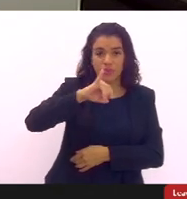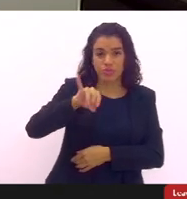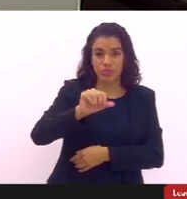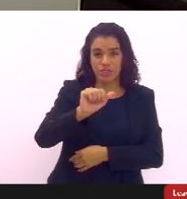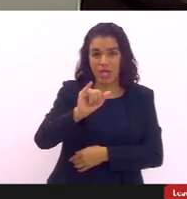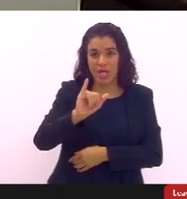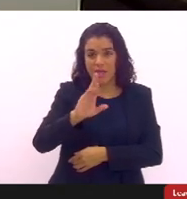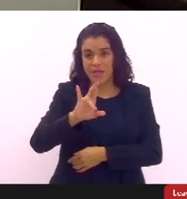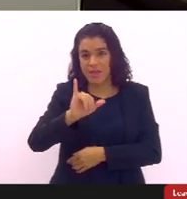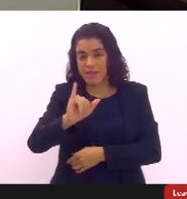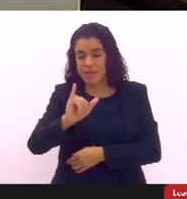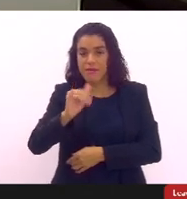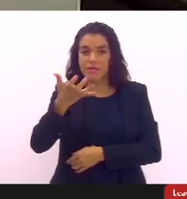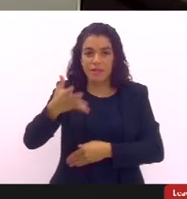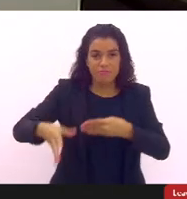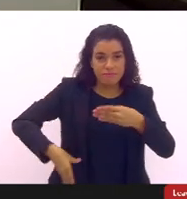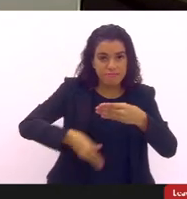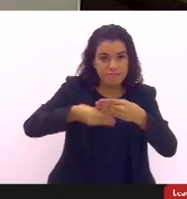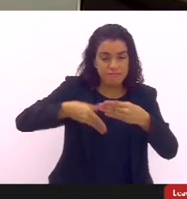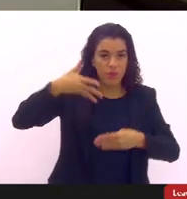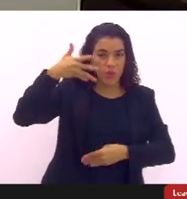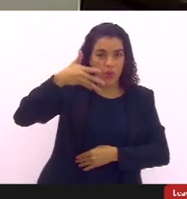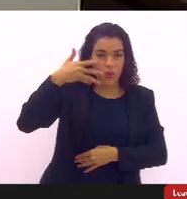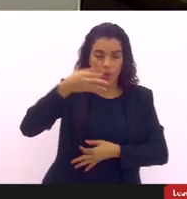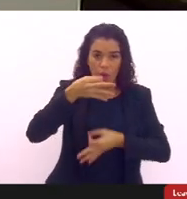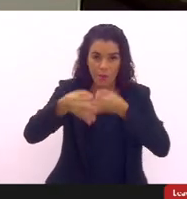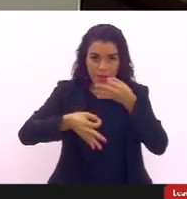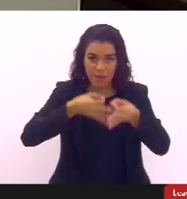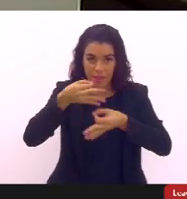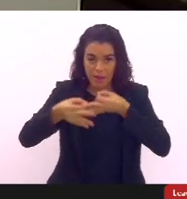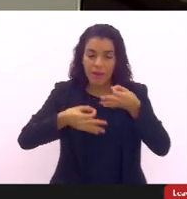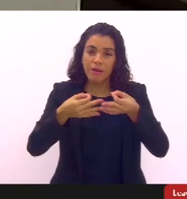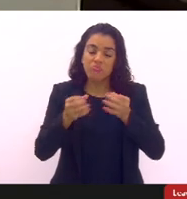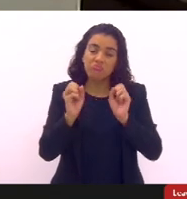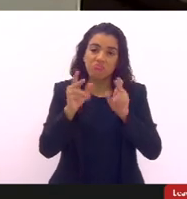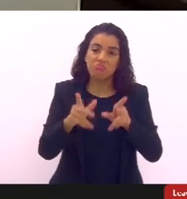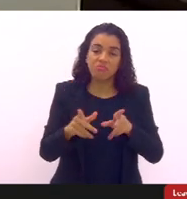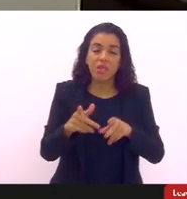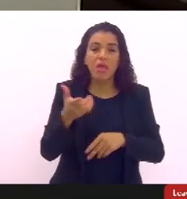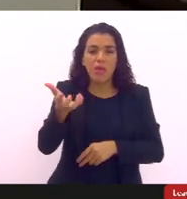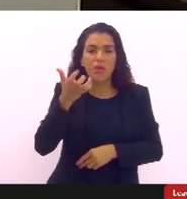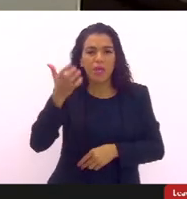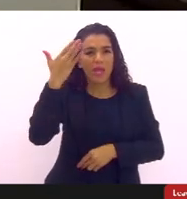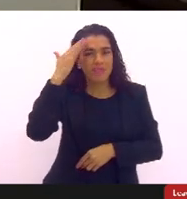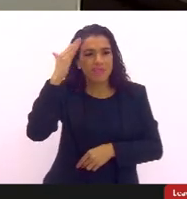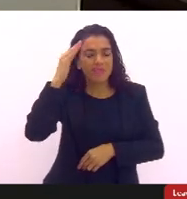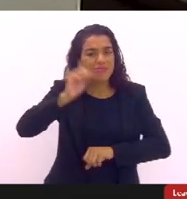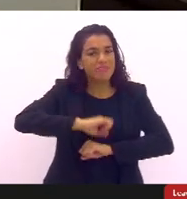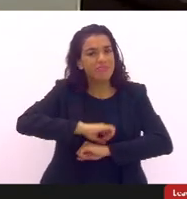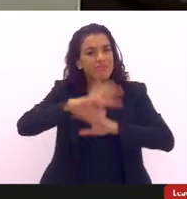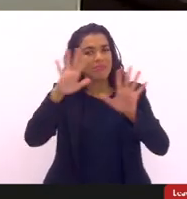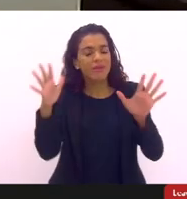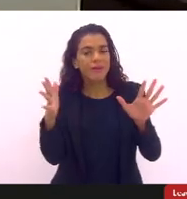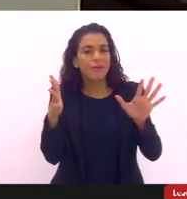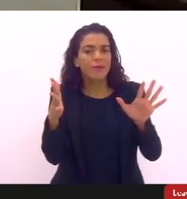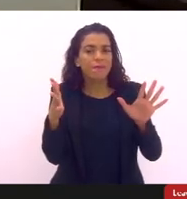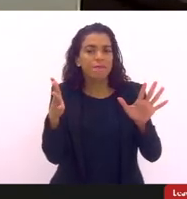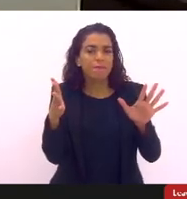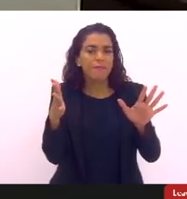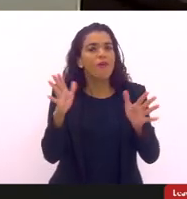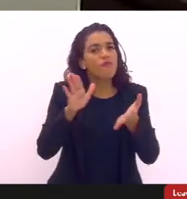quiserem fazer alguma consideração antes do doutor Mário, eu quero entender, assim,